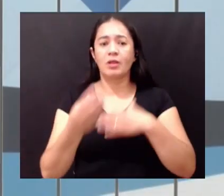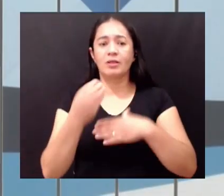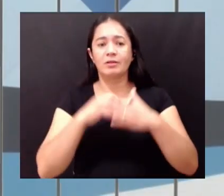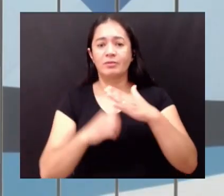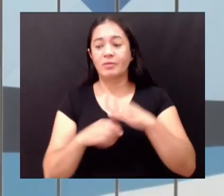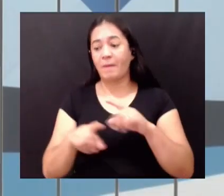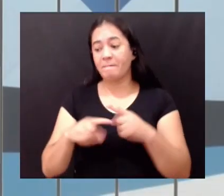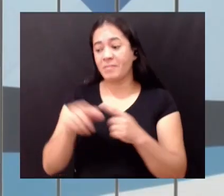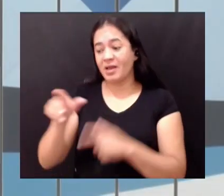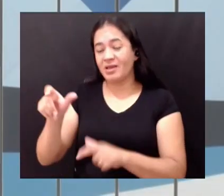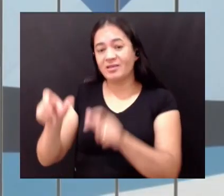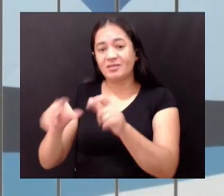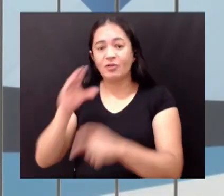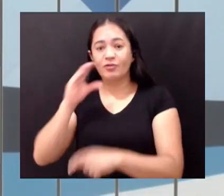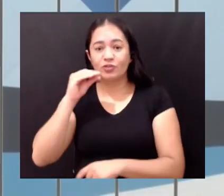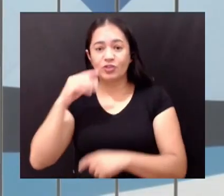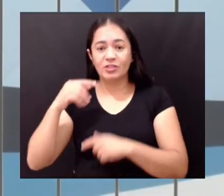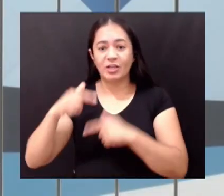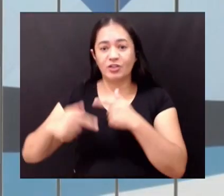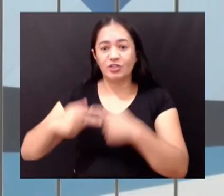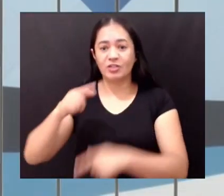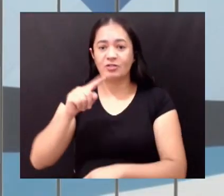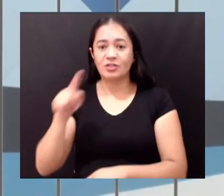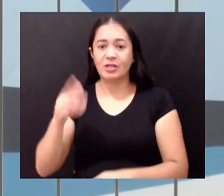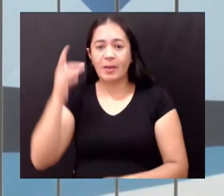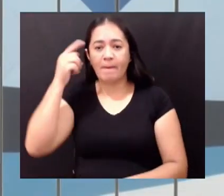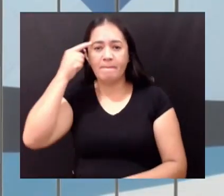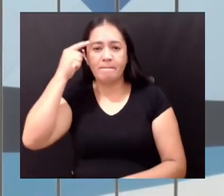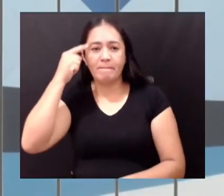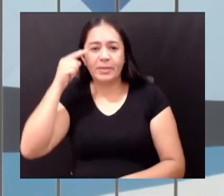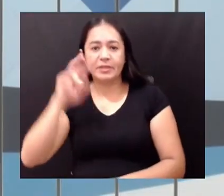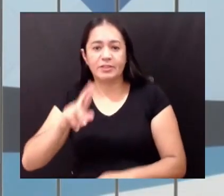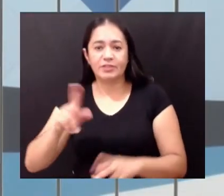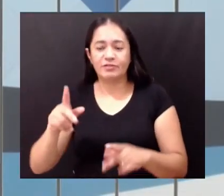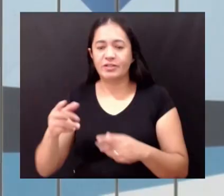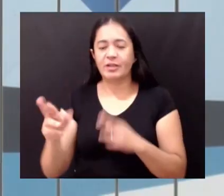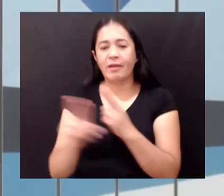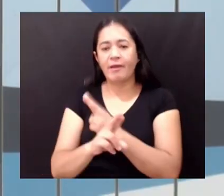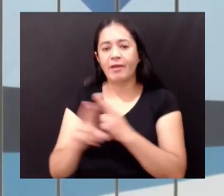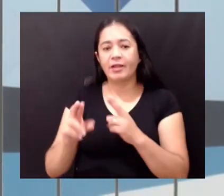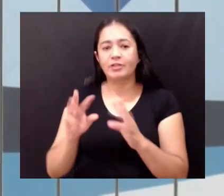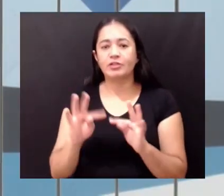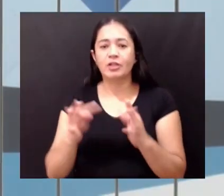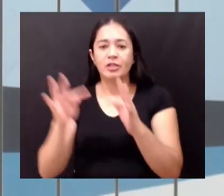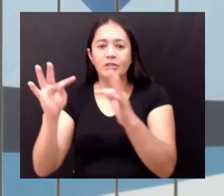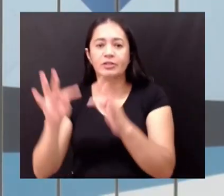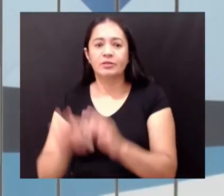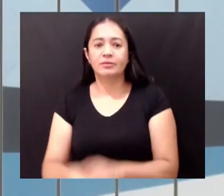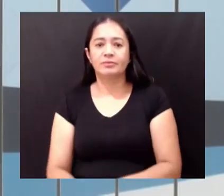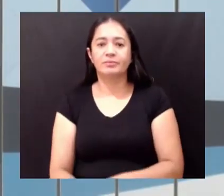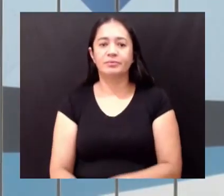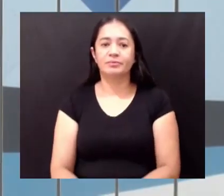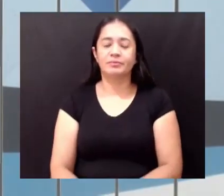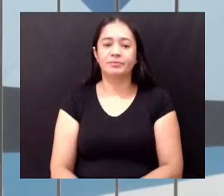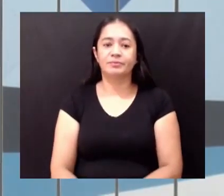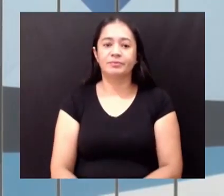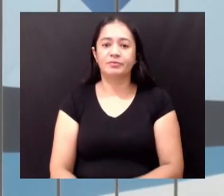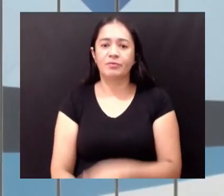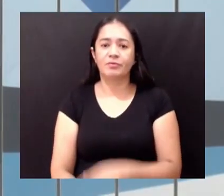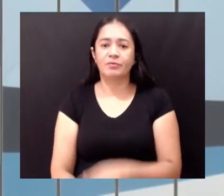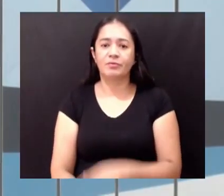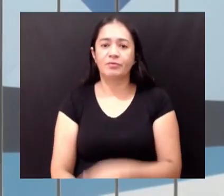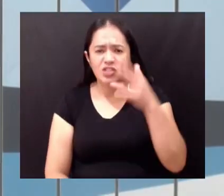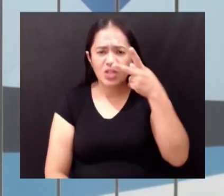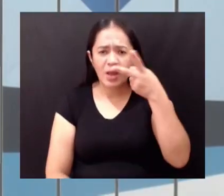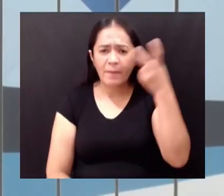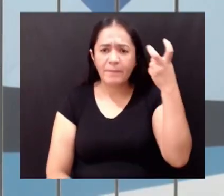Então, eles querem se relacionar por meio da tecnologia. Então, não sei se você já percebeu, mas se você vai tentar conversar com outro